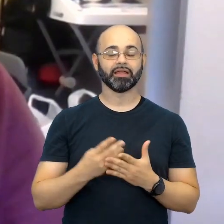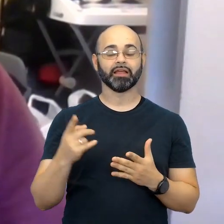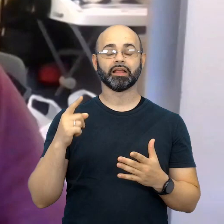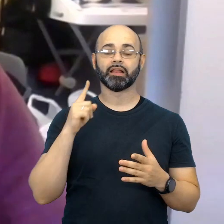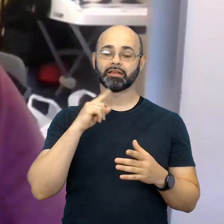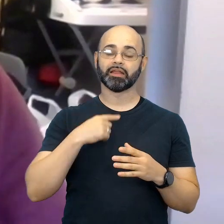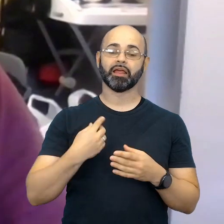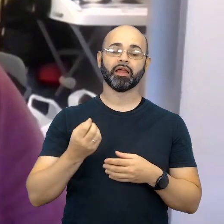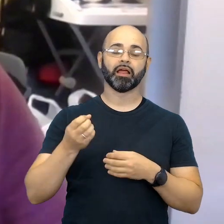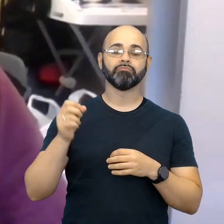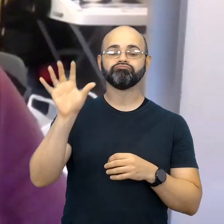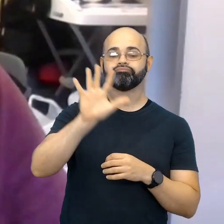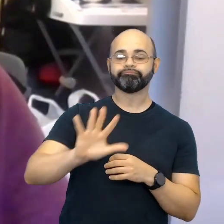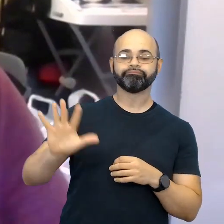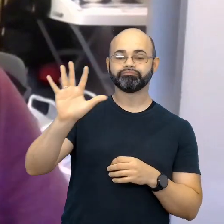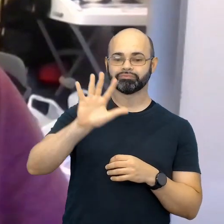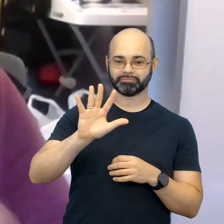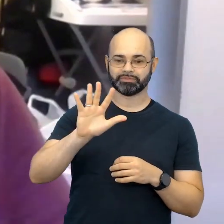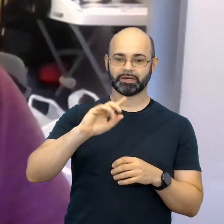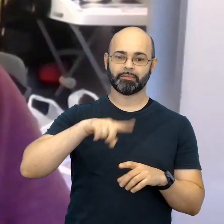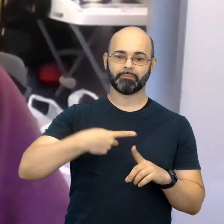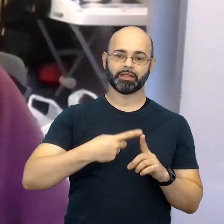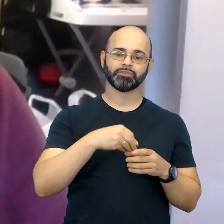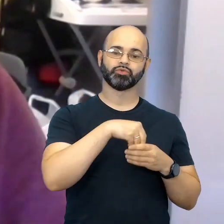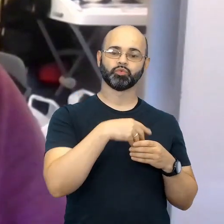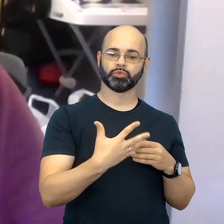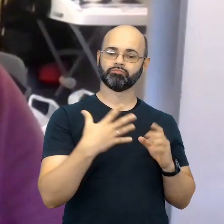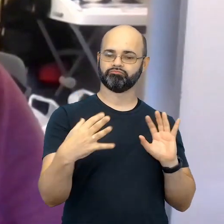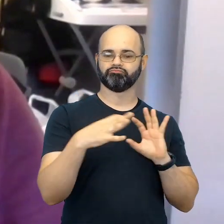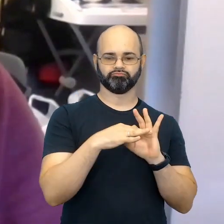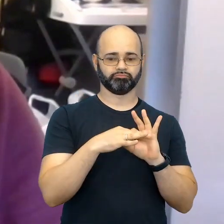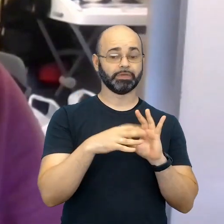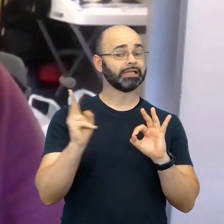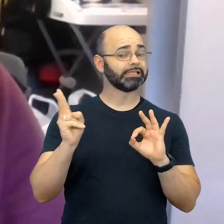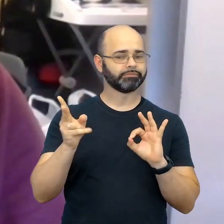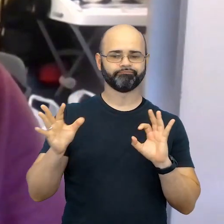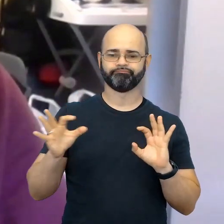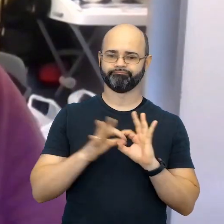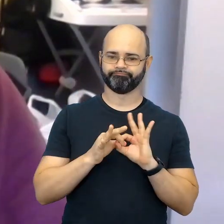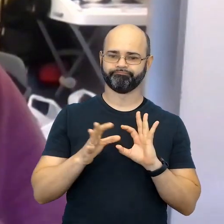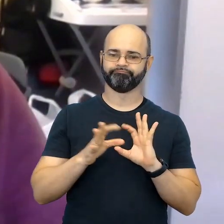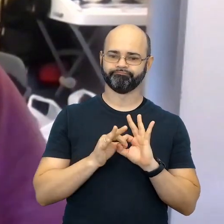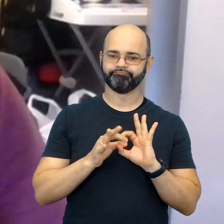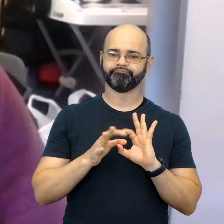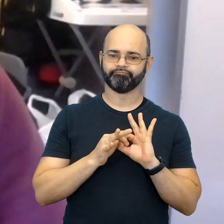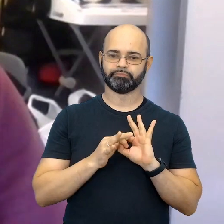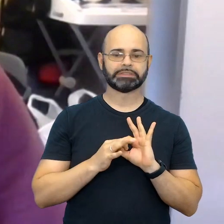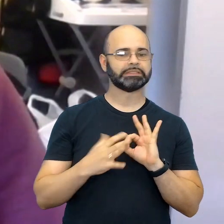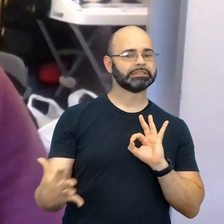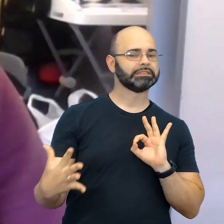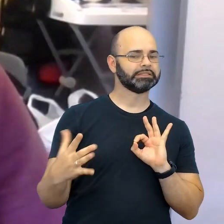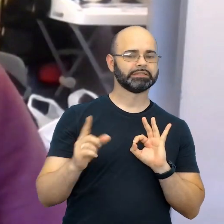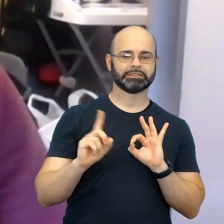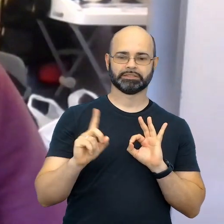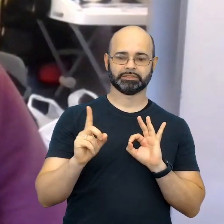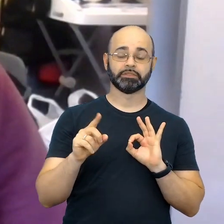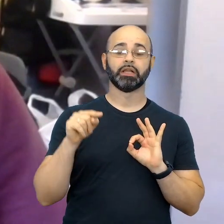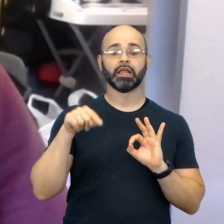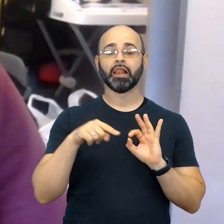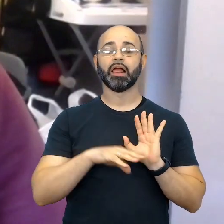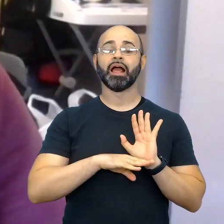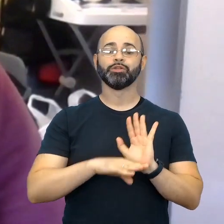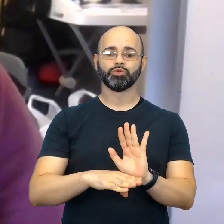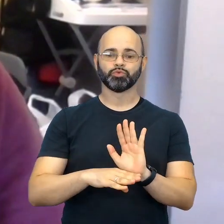conteúdo. Essas coisas vão se tornar indissociáveis. Eu preciso pensar nelas em conjunto. E uma vai acabar ajudando a entender a outra. Se eu